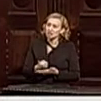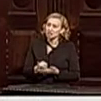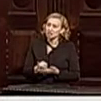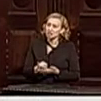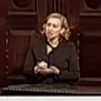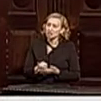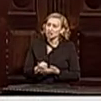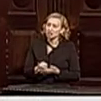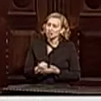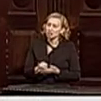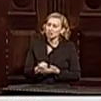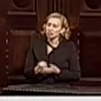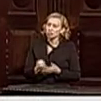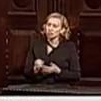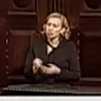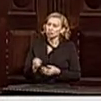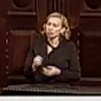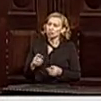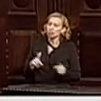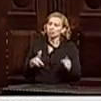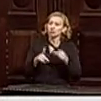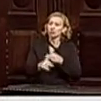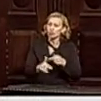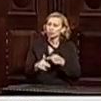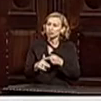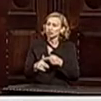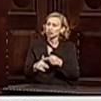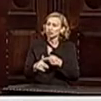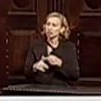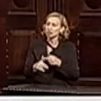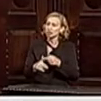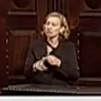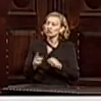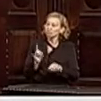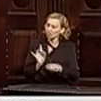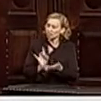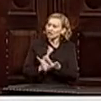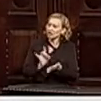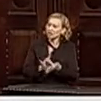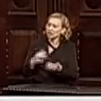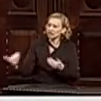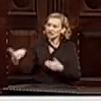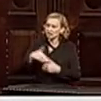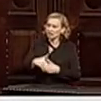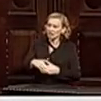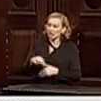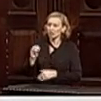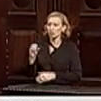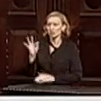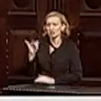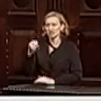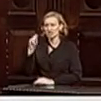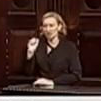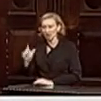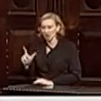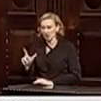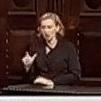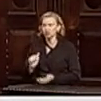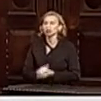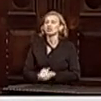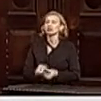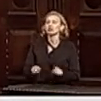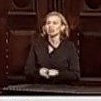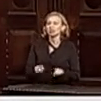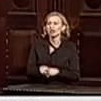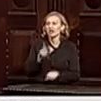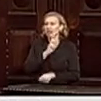de fato de ingresso de uma oficial de justiça na casa para o cumprimento de uma decisão judicial e com a